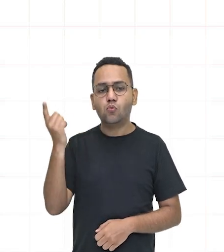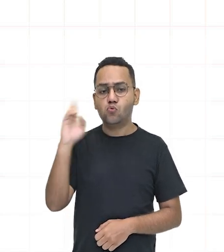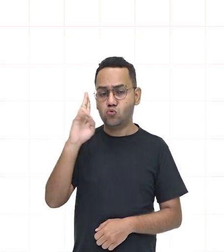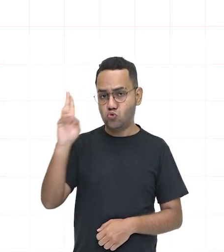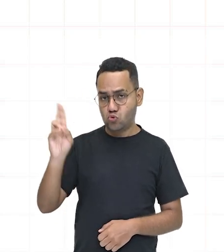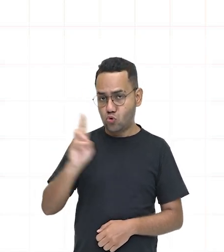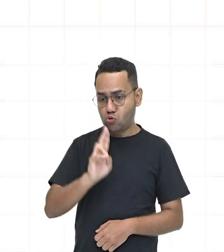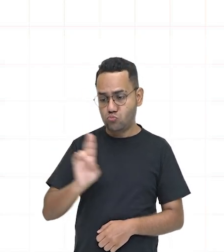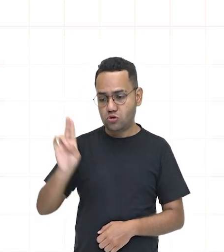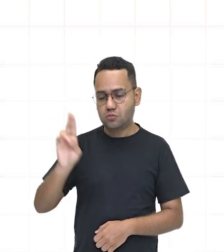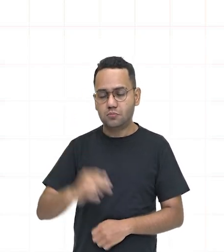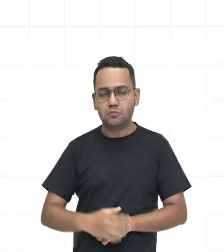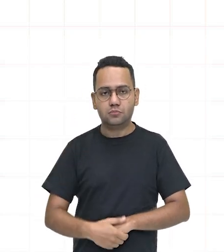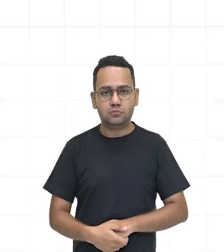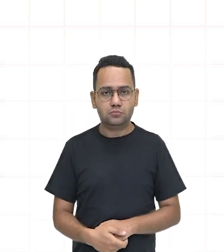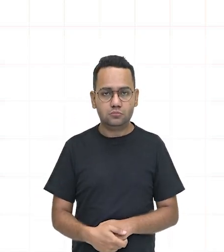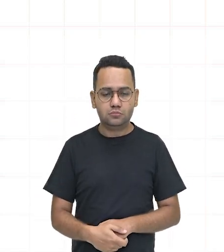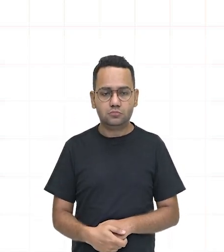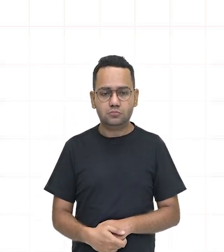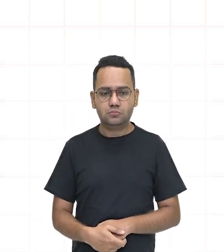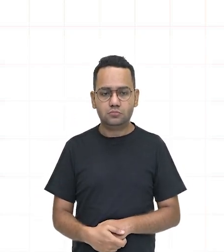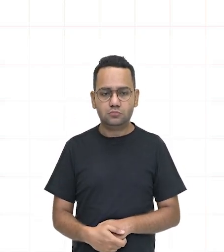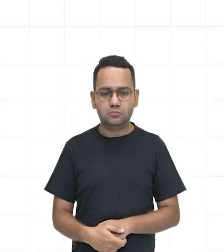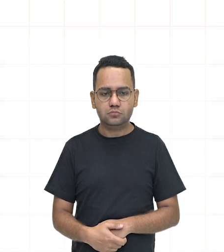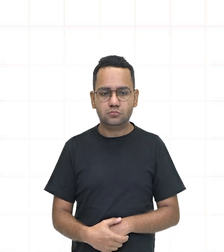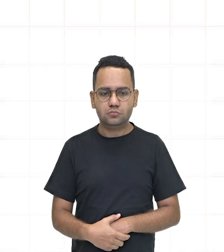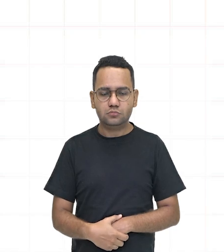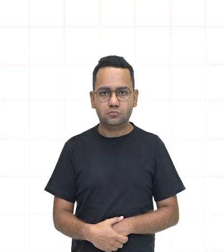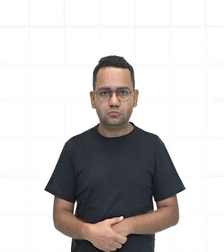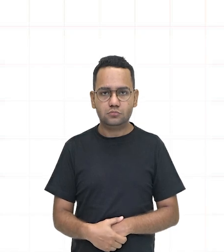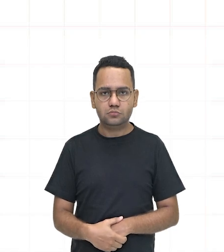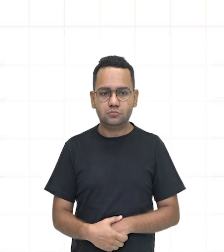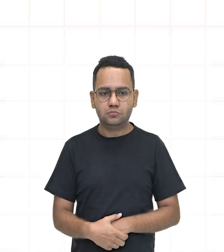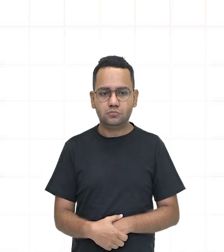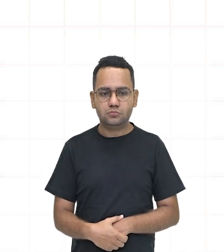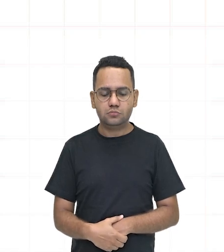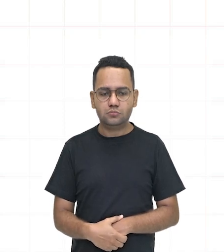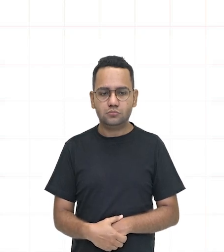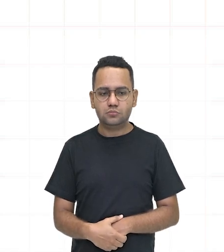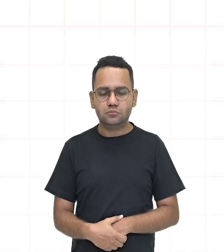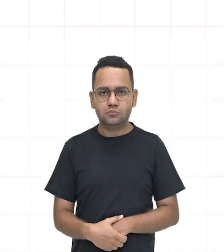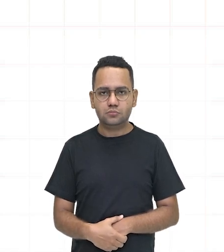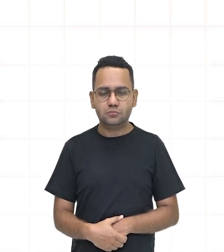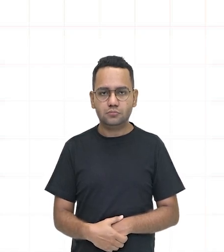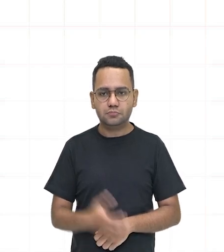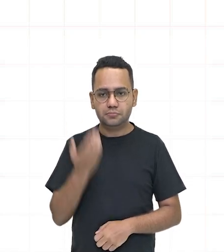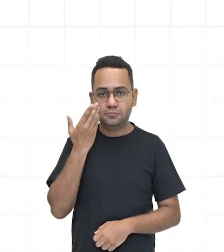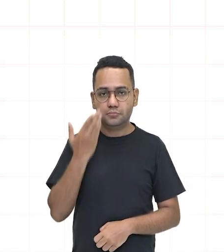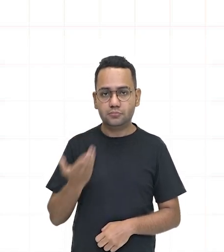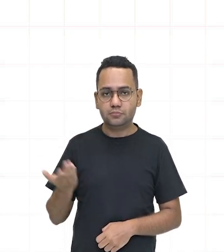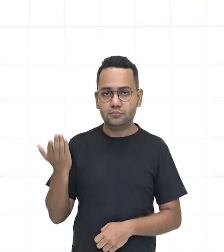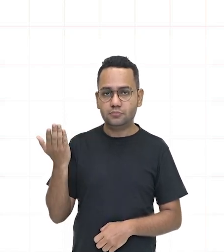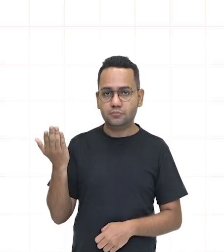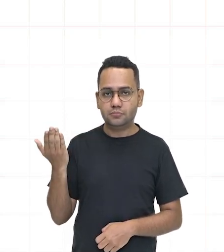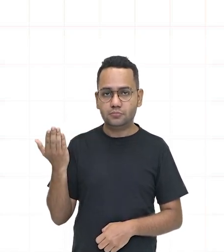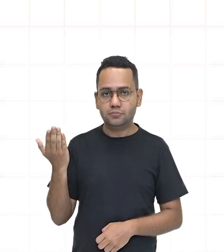Moldávia, Uzbequistão, a Armênia, Azerbaijão, Turcomenistão,